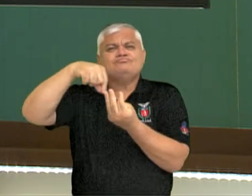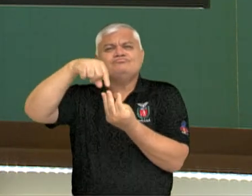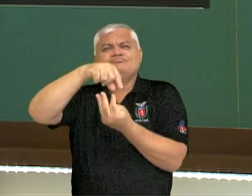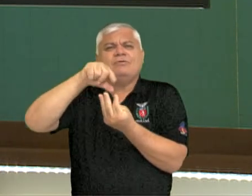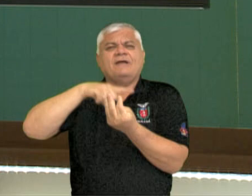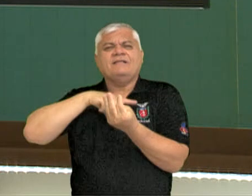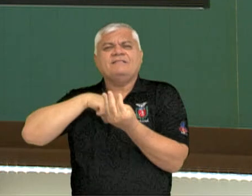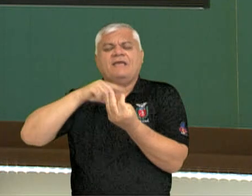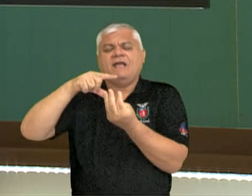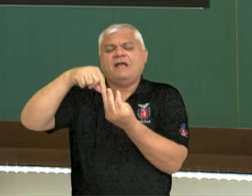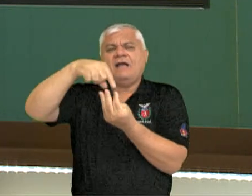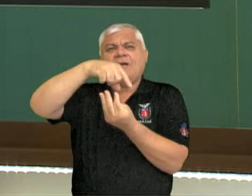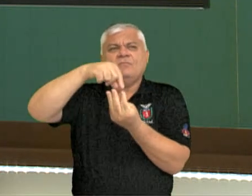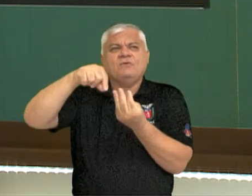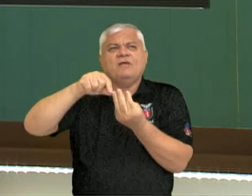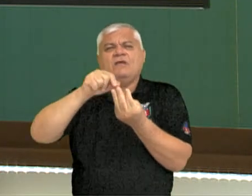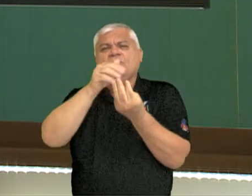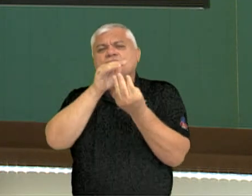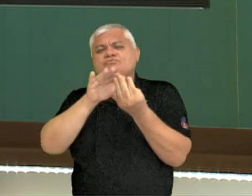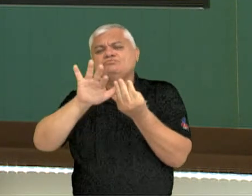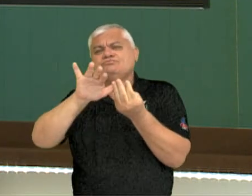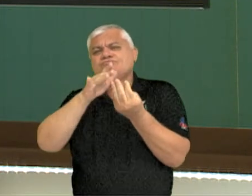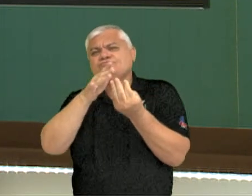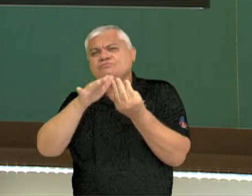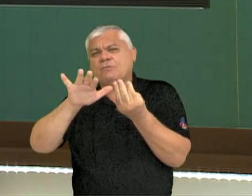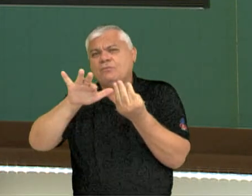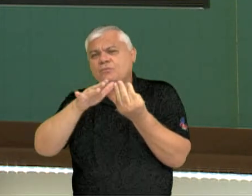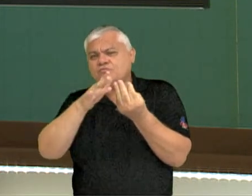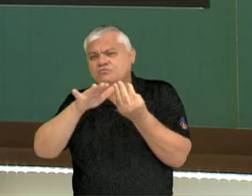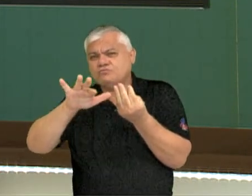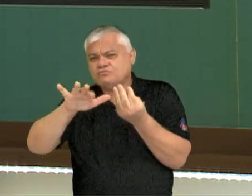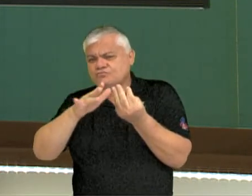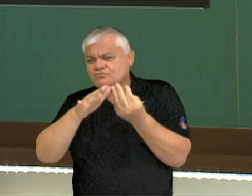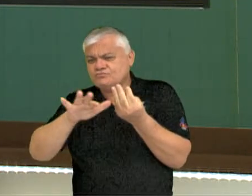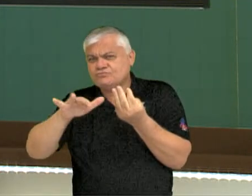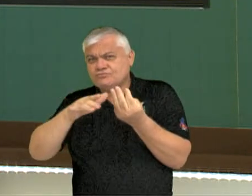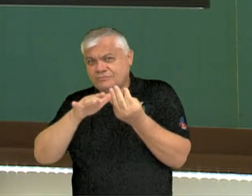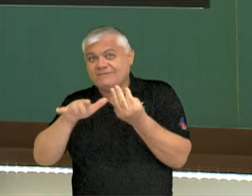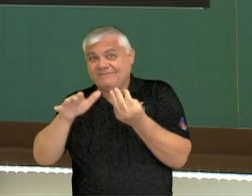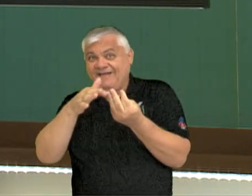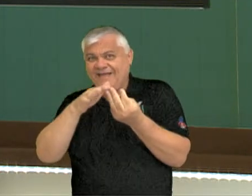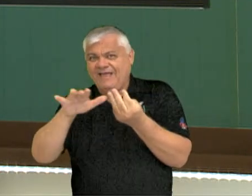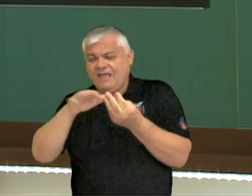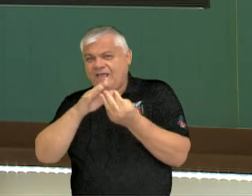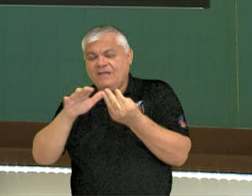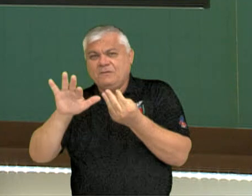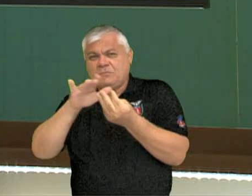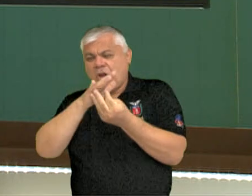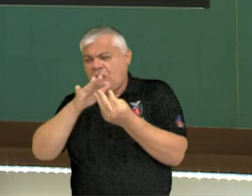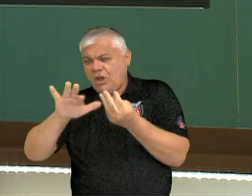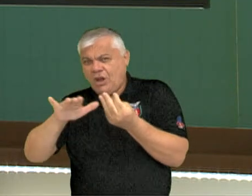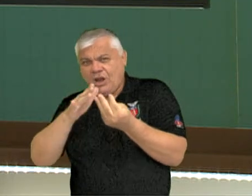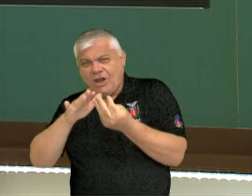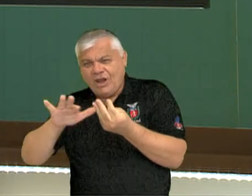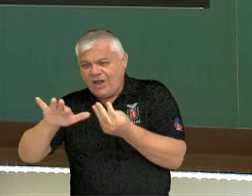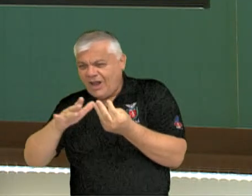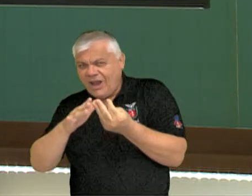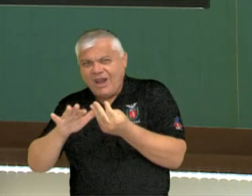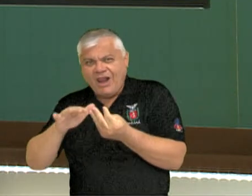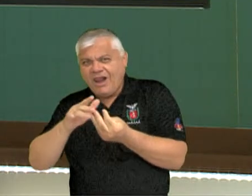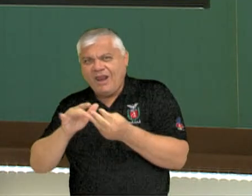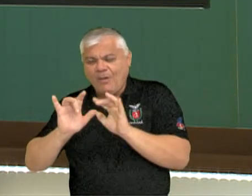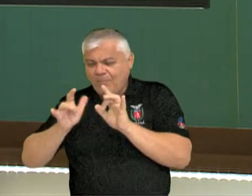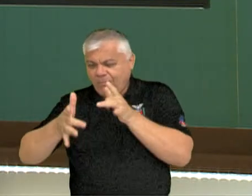ou cápsula, onde as suas células vão sofrer meiose, vão reduzir ao meio a quantidade da